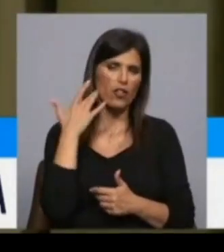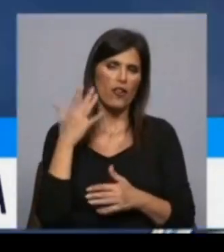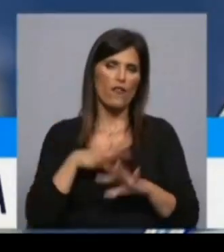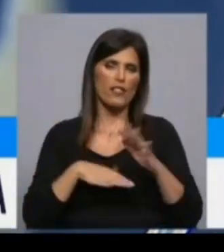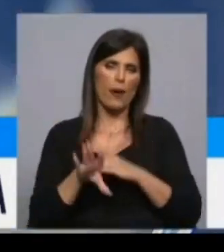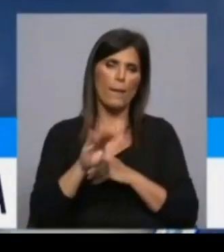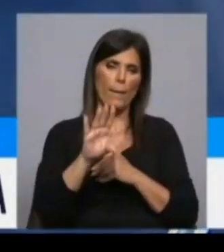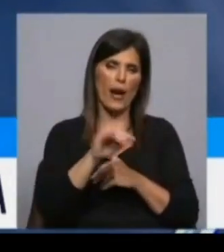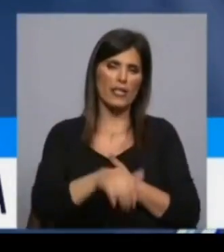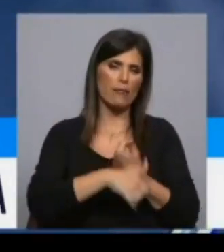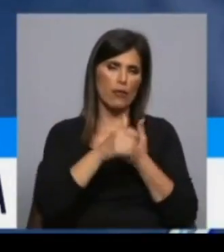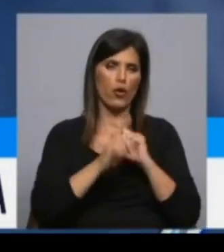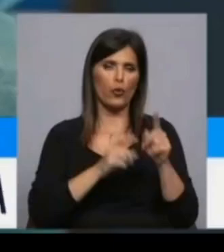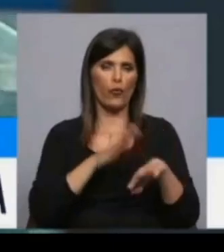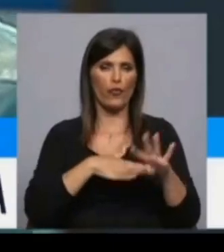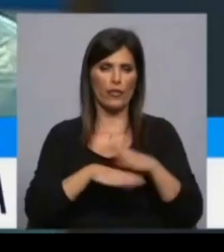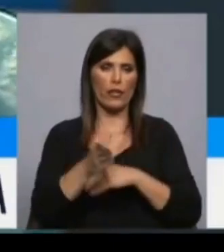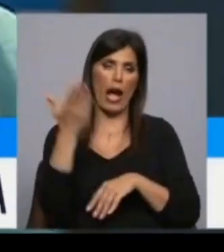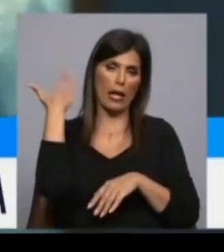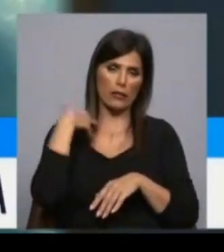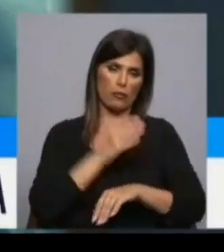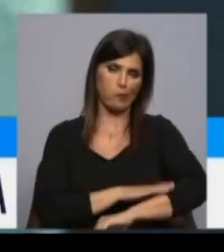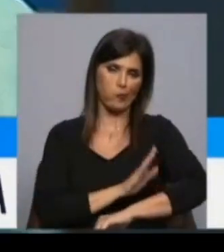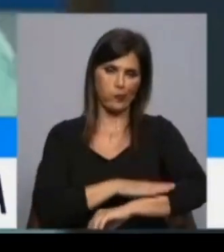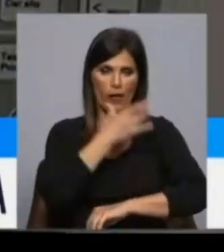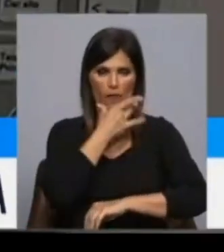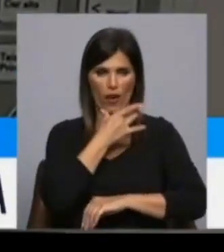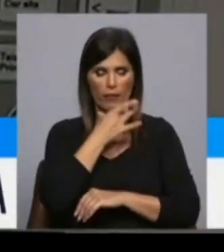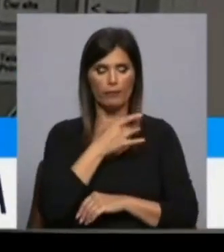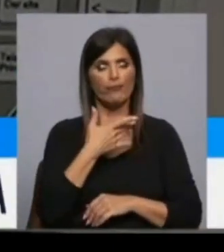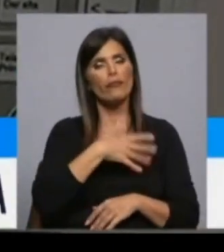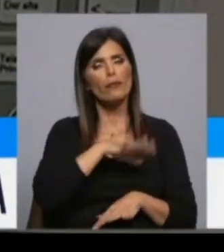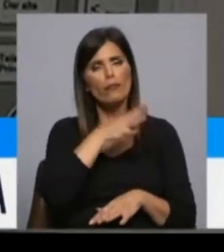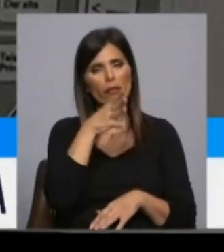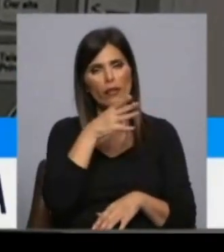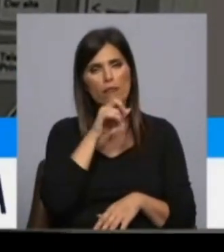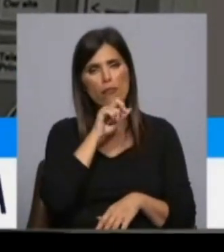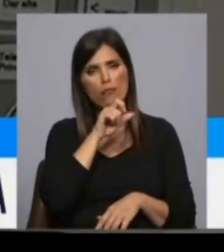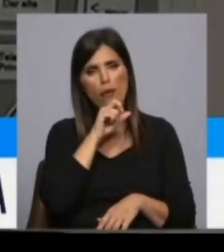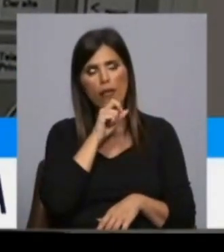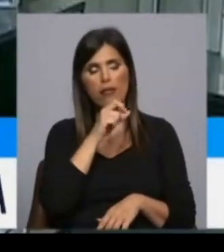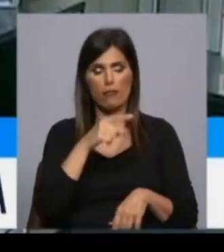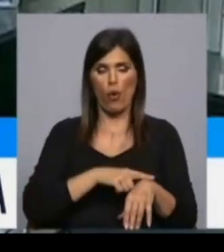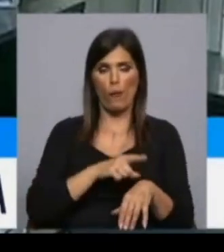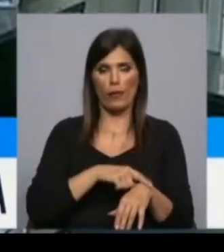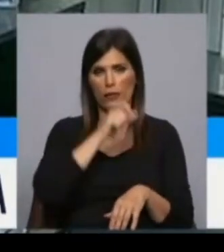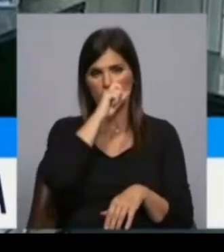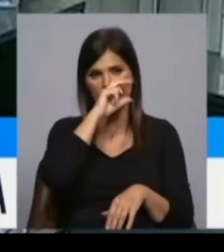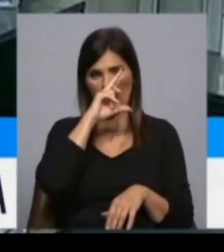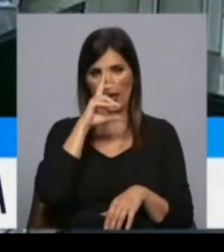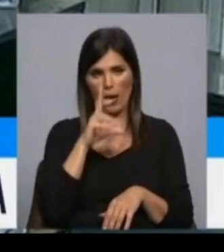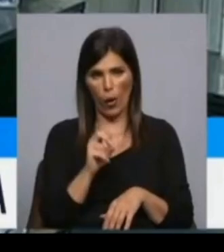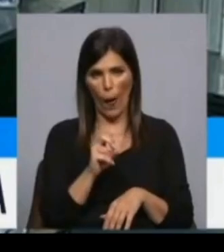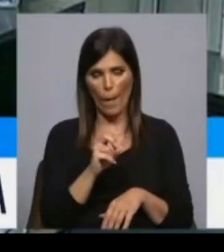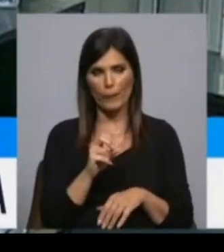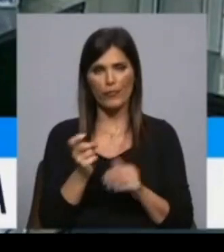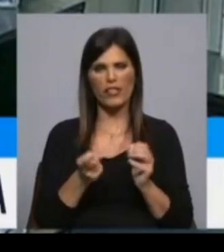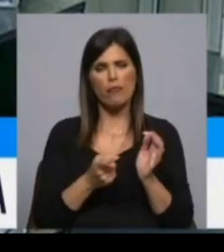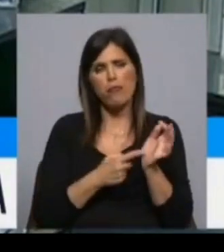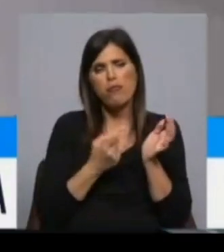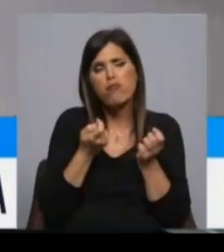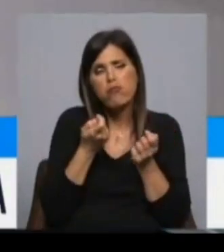do que foi feito pelos governos de cavaco ainda assim assumir que podem ter existido momentos de erros e de insuficiência de diálogo